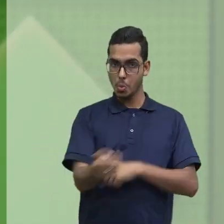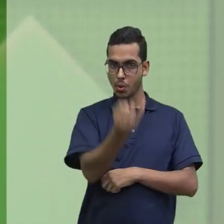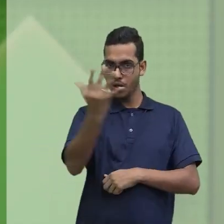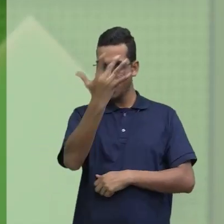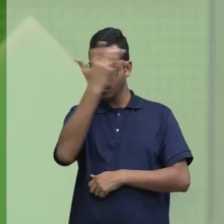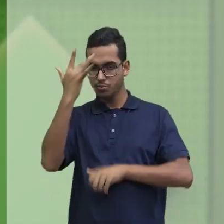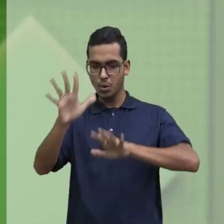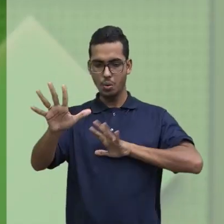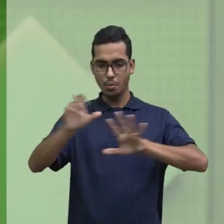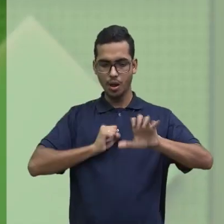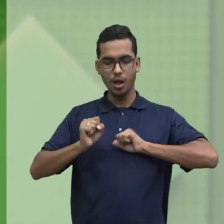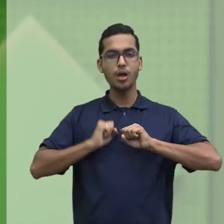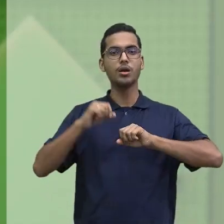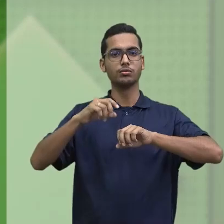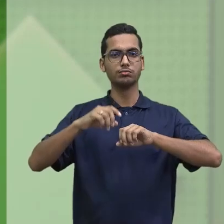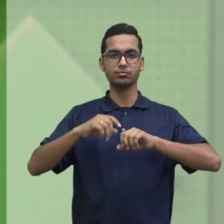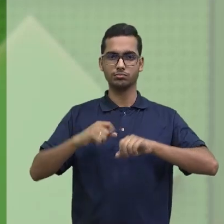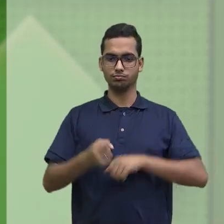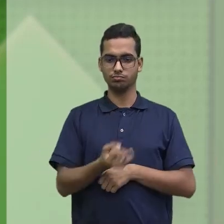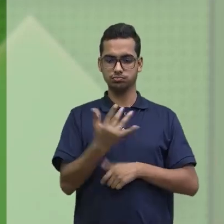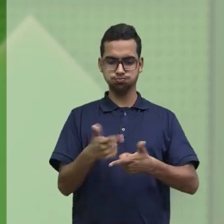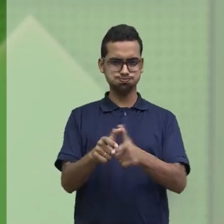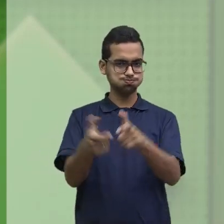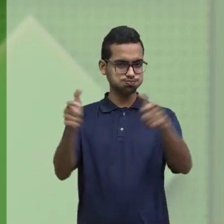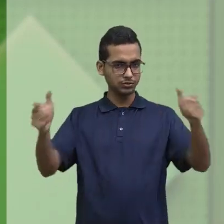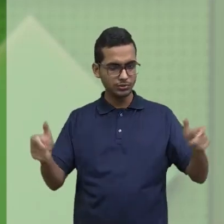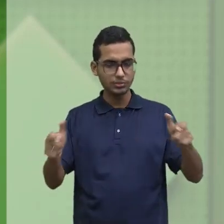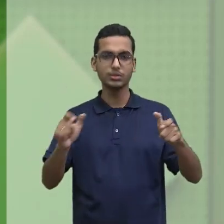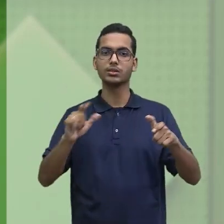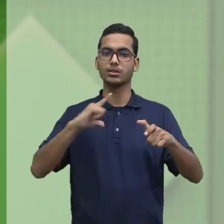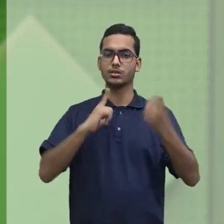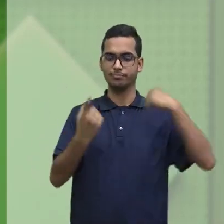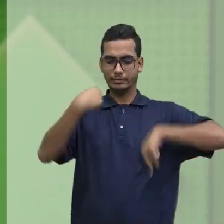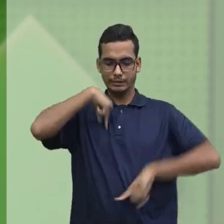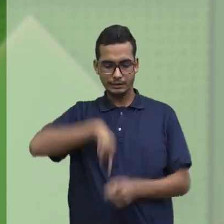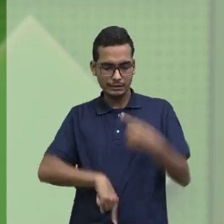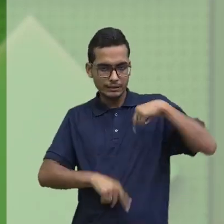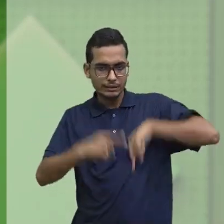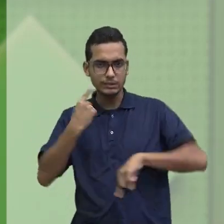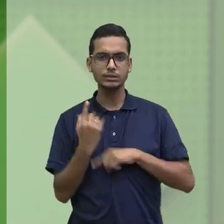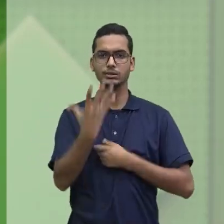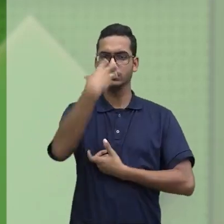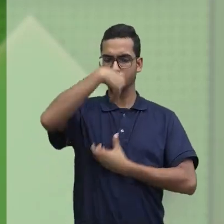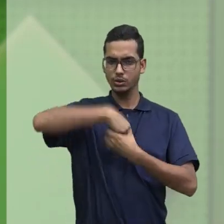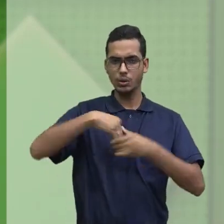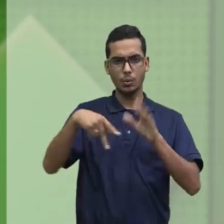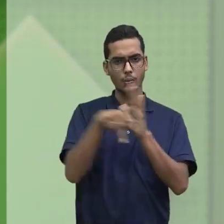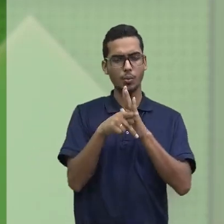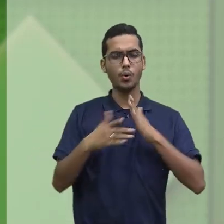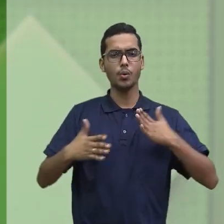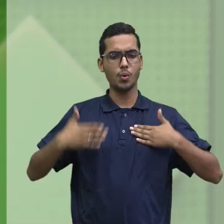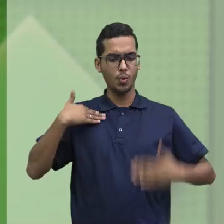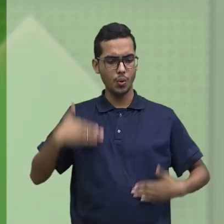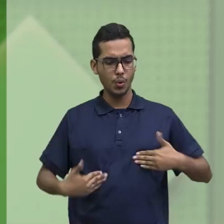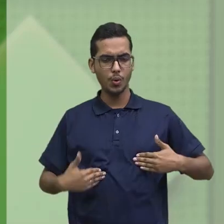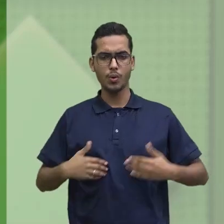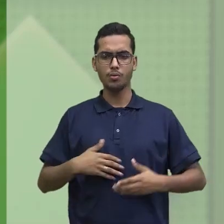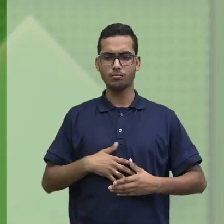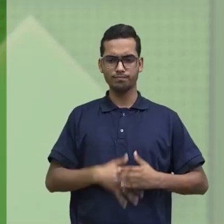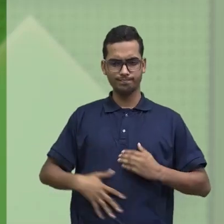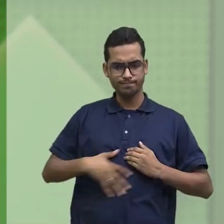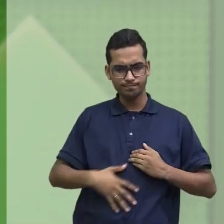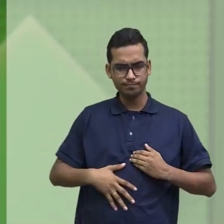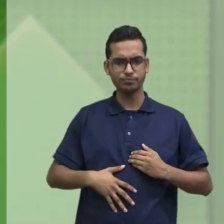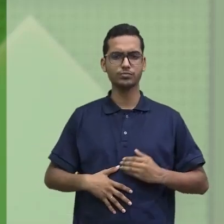substâncias que vão, então, provocar ali reações orgânicas no nosso organismo, né, no intestino, no estômago,